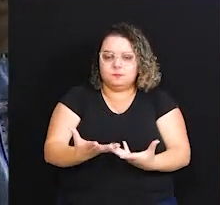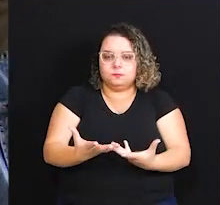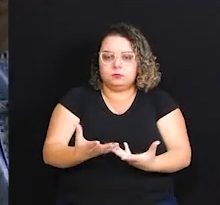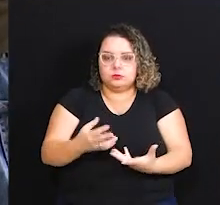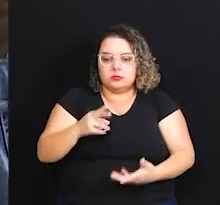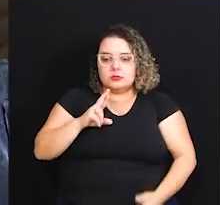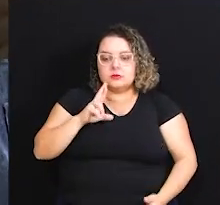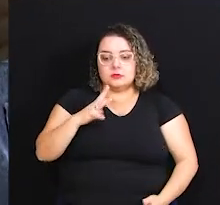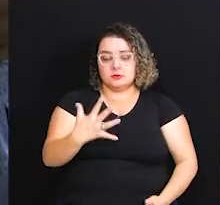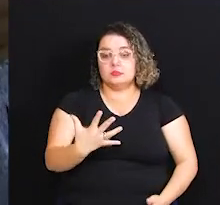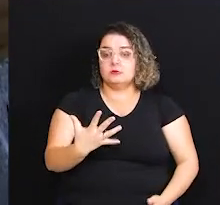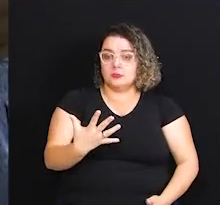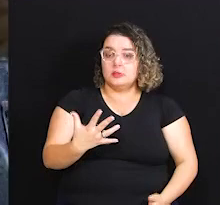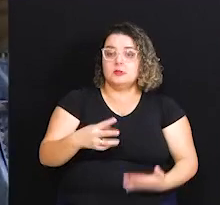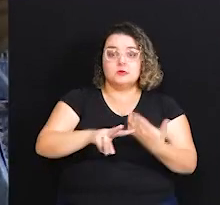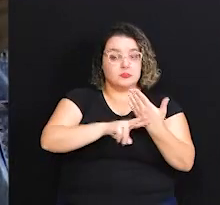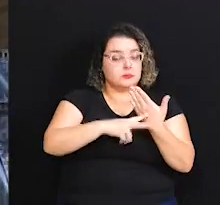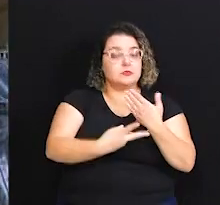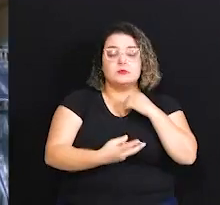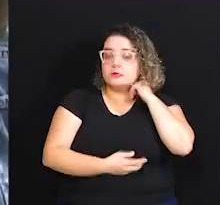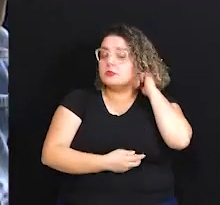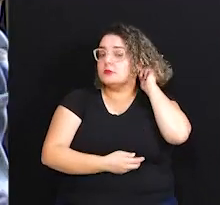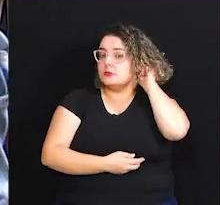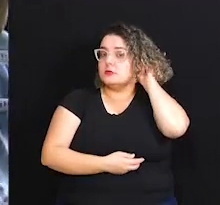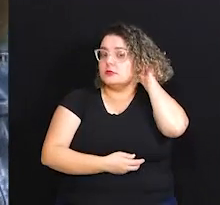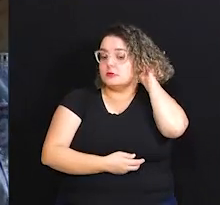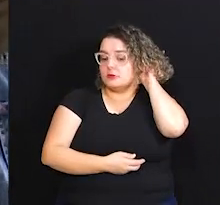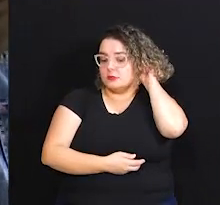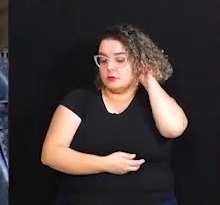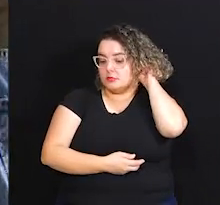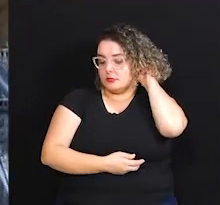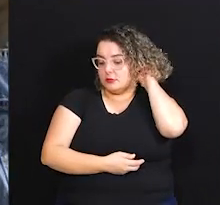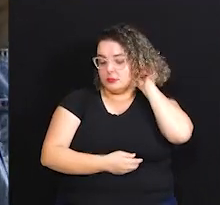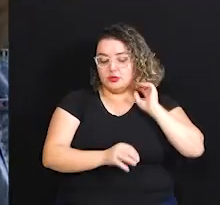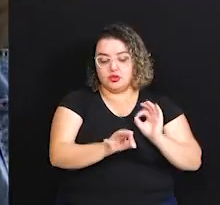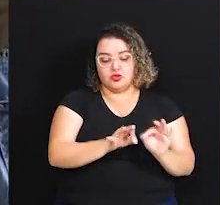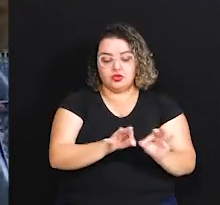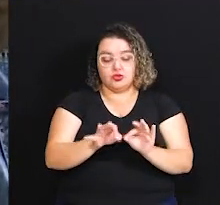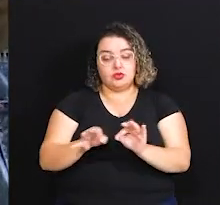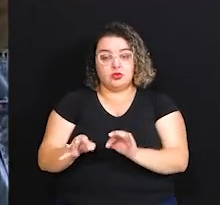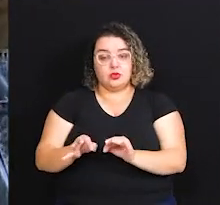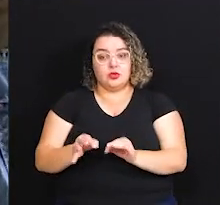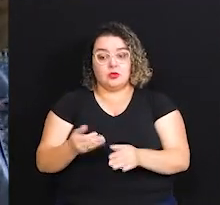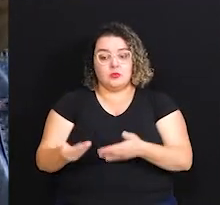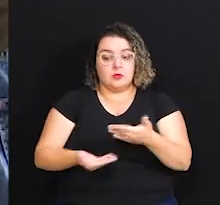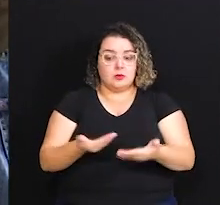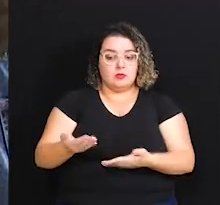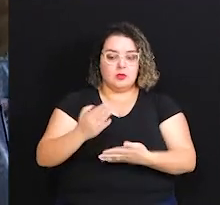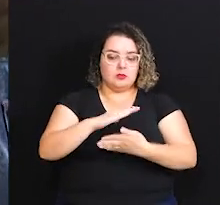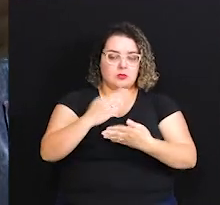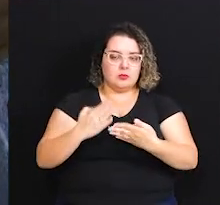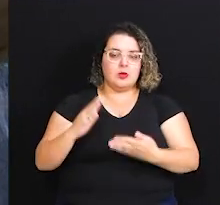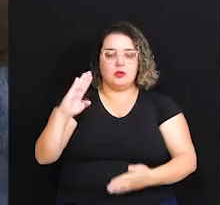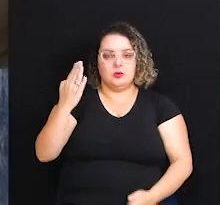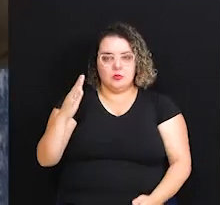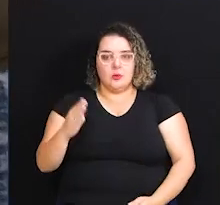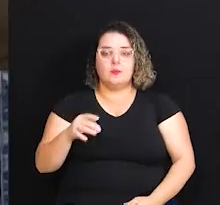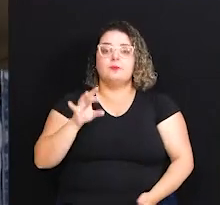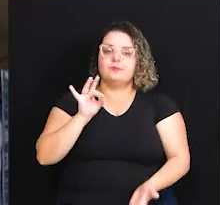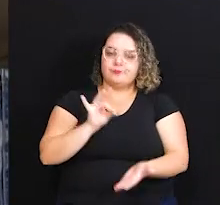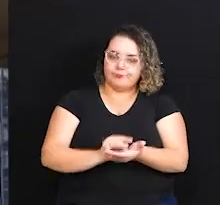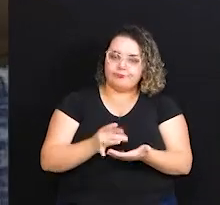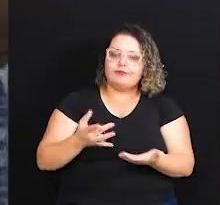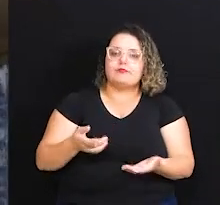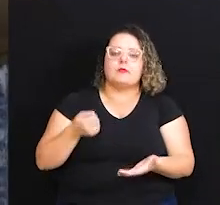surtir efeito os planos aí de manejo, planos de conservação do bioma, da Mata Atlântica, porque ela realmente sofre